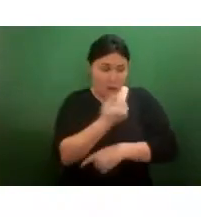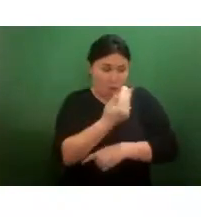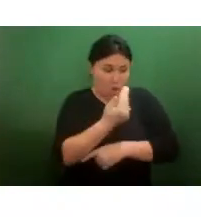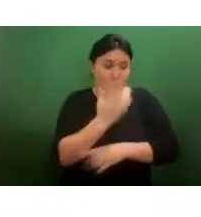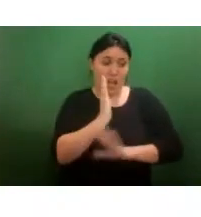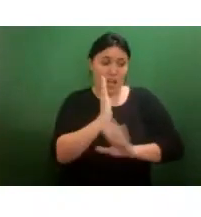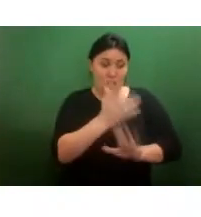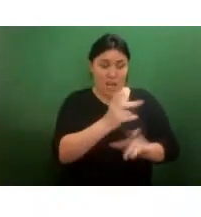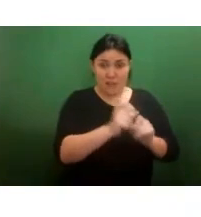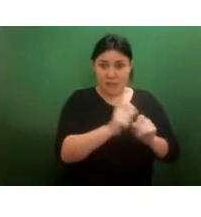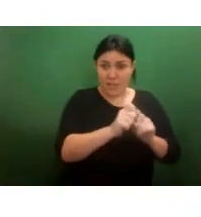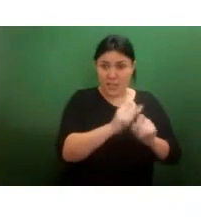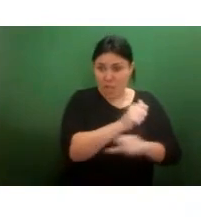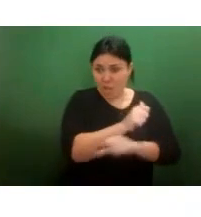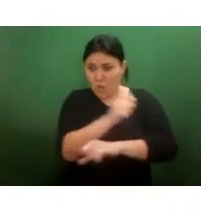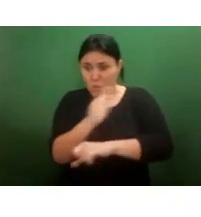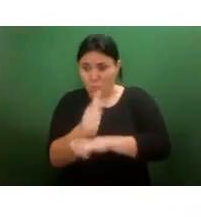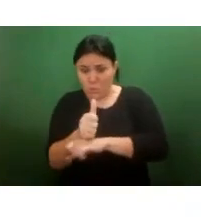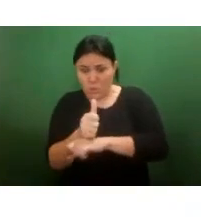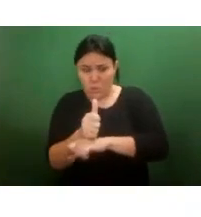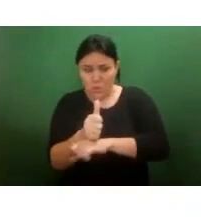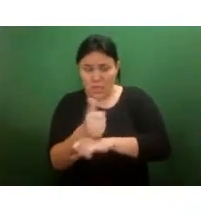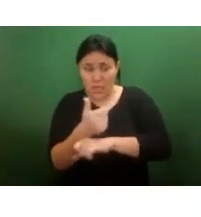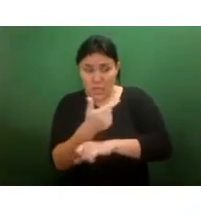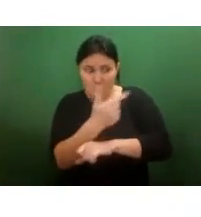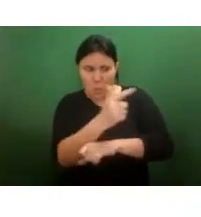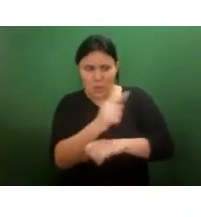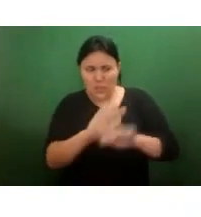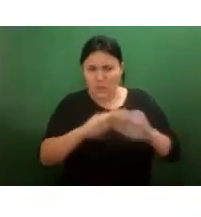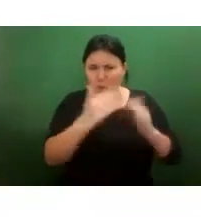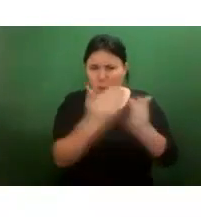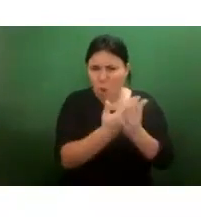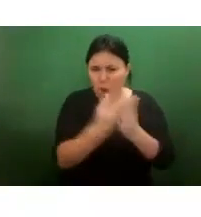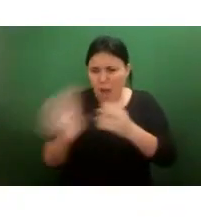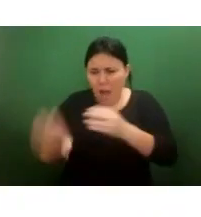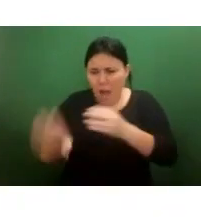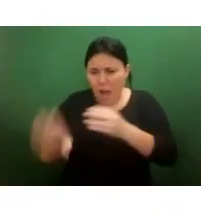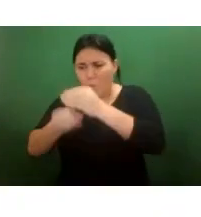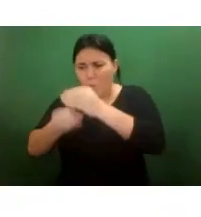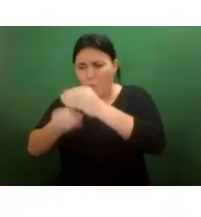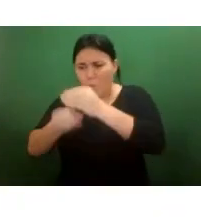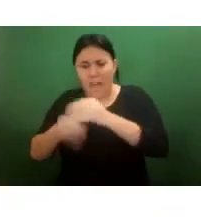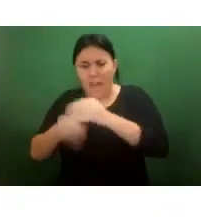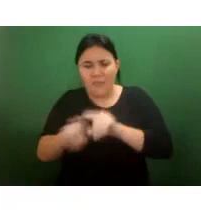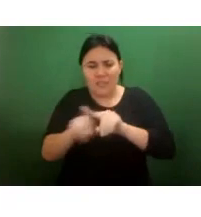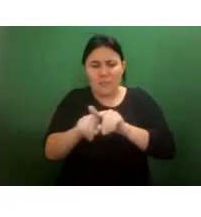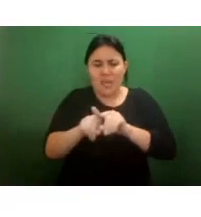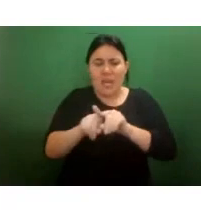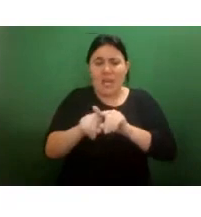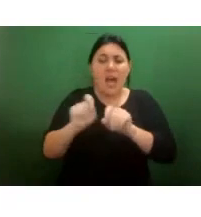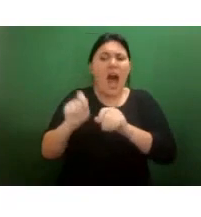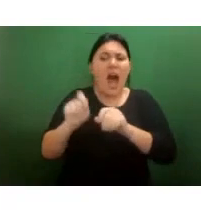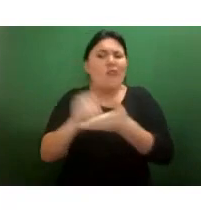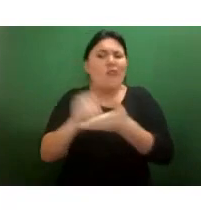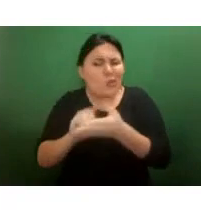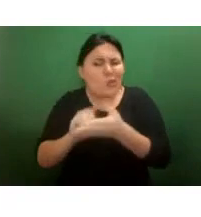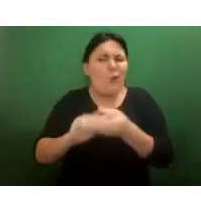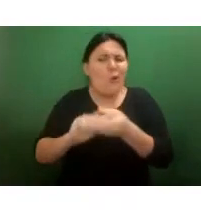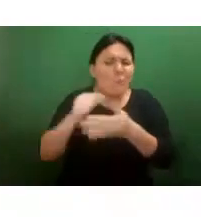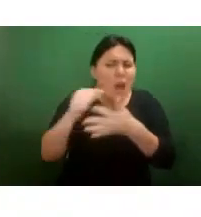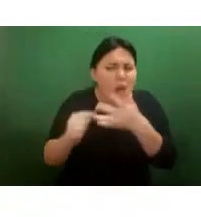a audiodescrição da escola seguinte, complementava alguma coisa na concentração, né? E